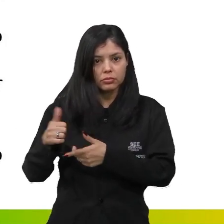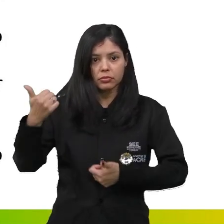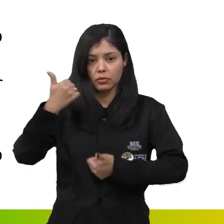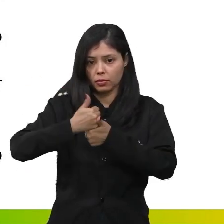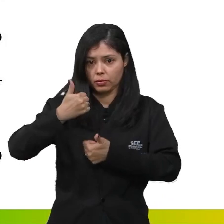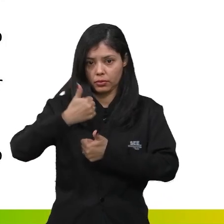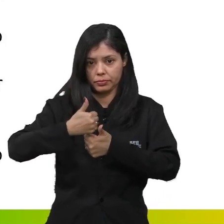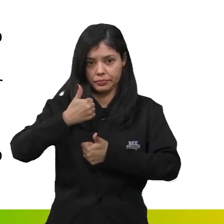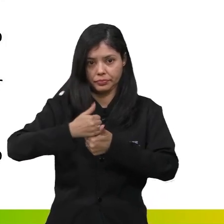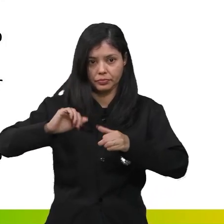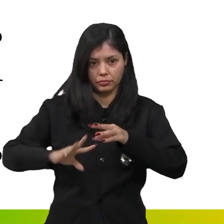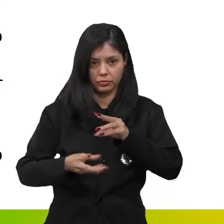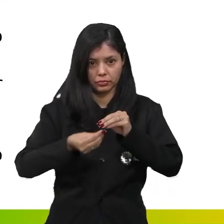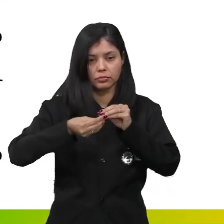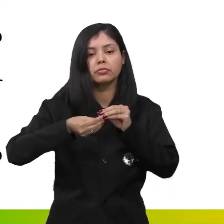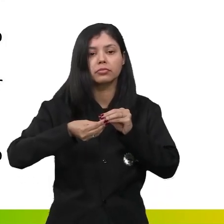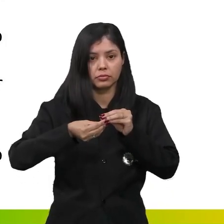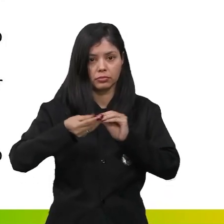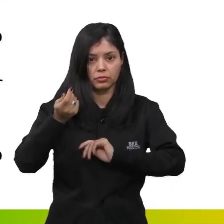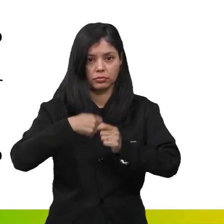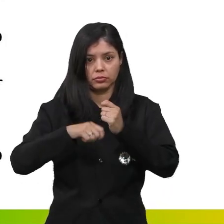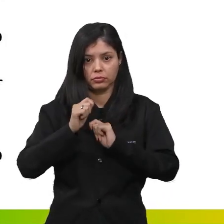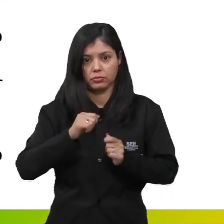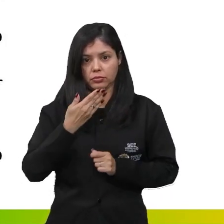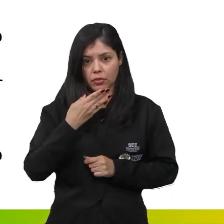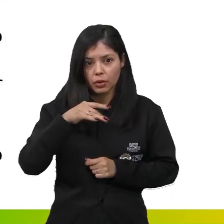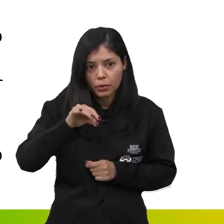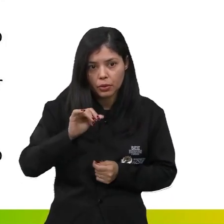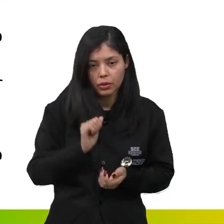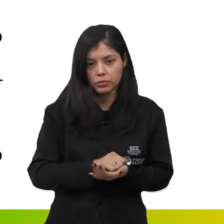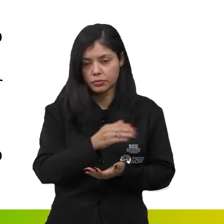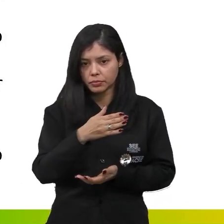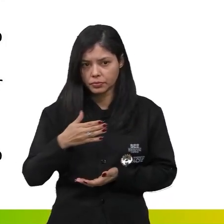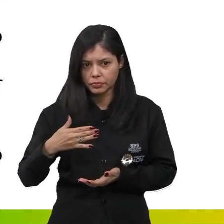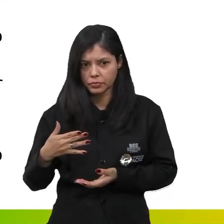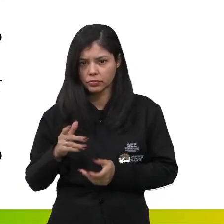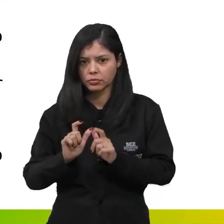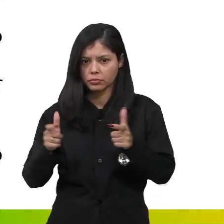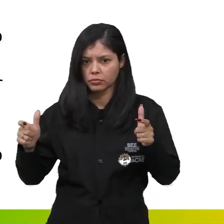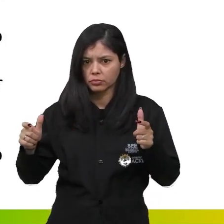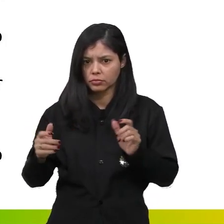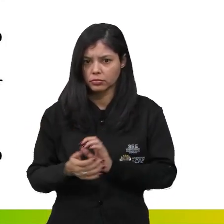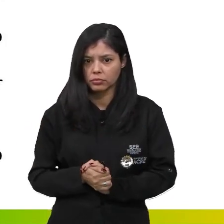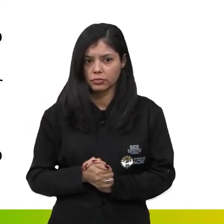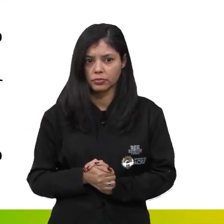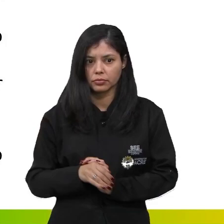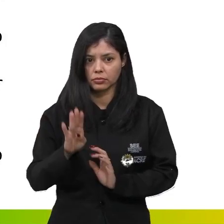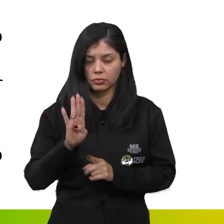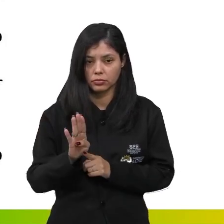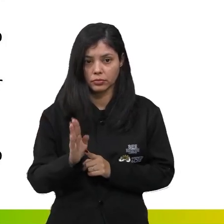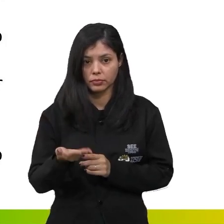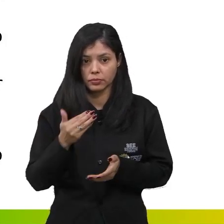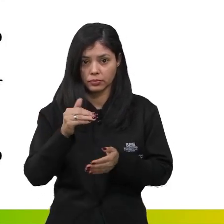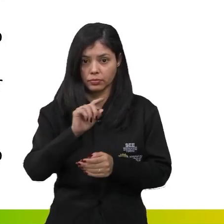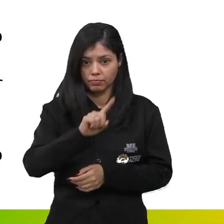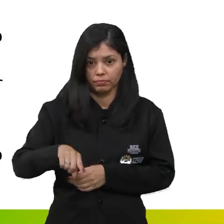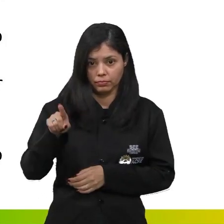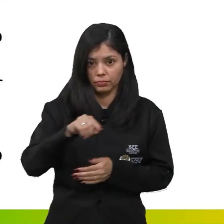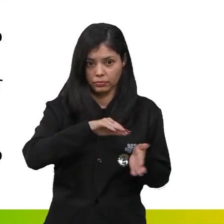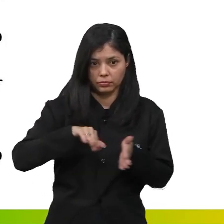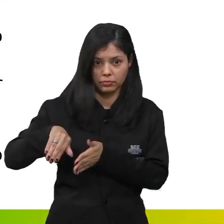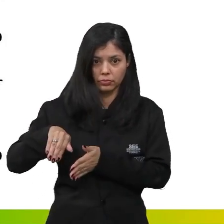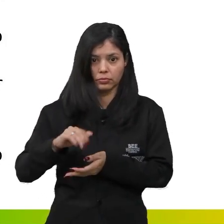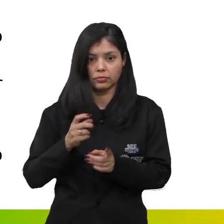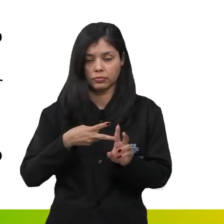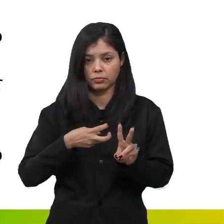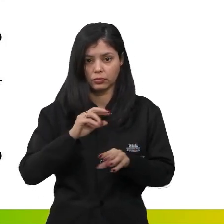alternativa A substituição completa da economia do açúcar pela pecuária extensiva. B, a eliminação dos povos